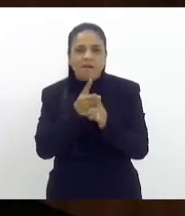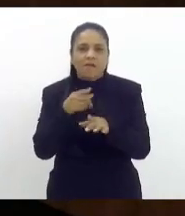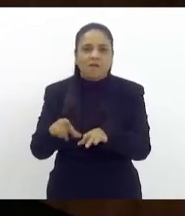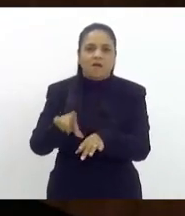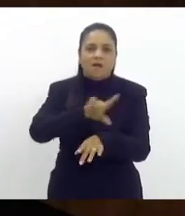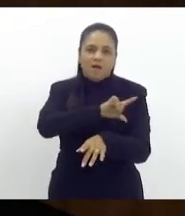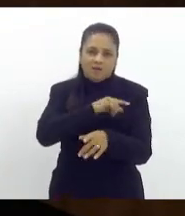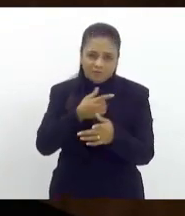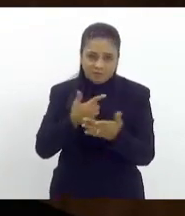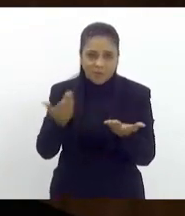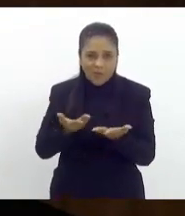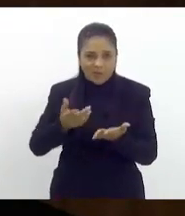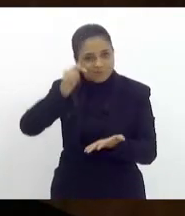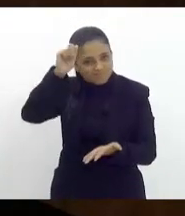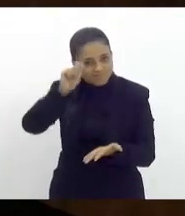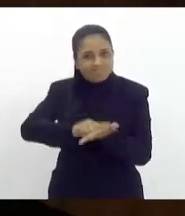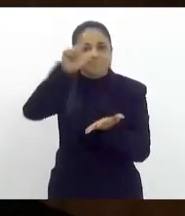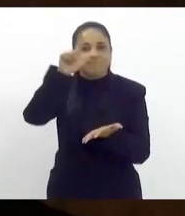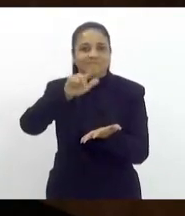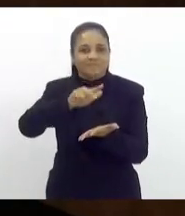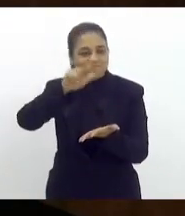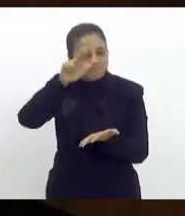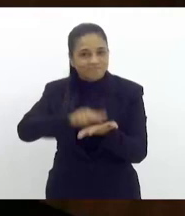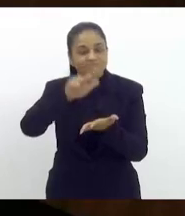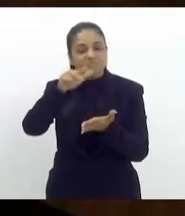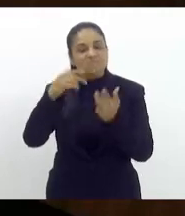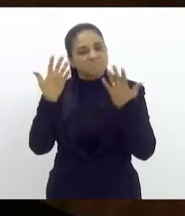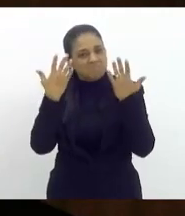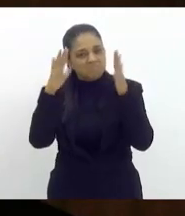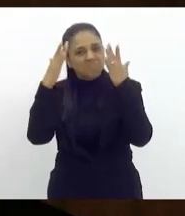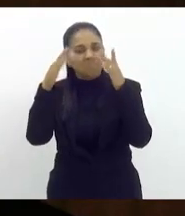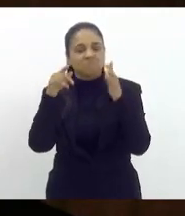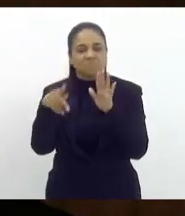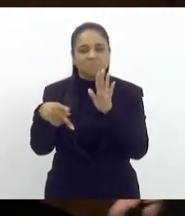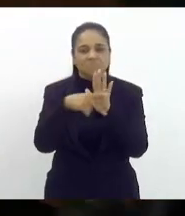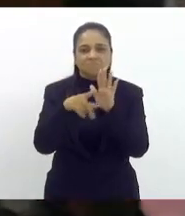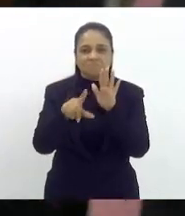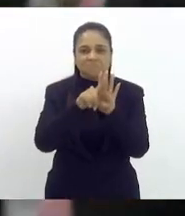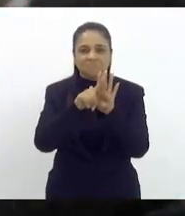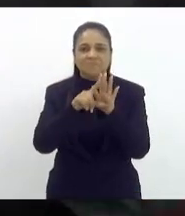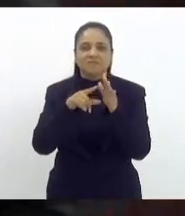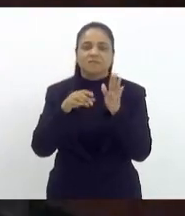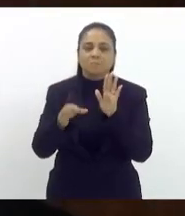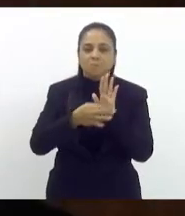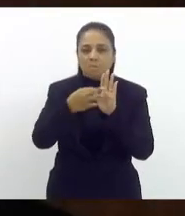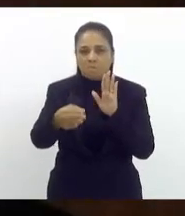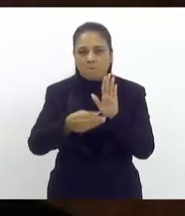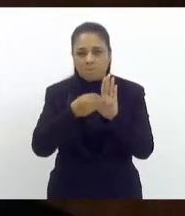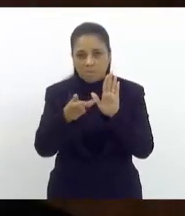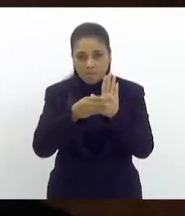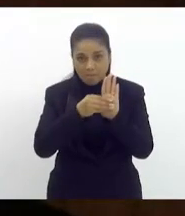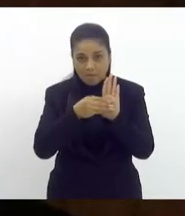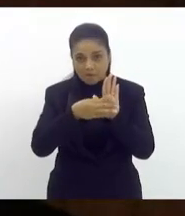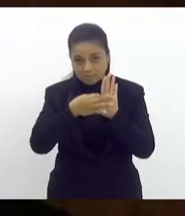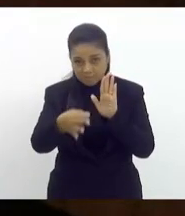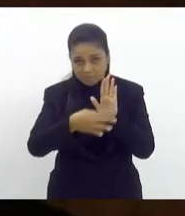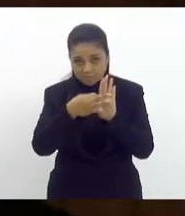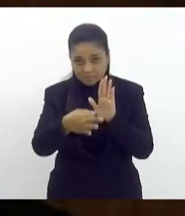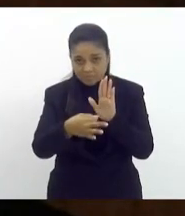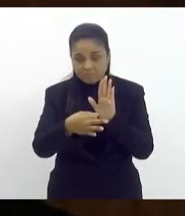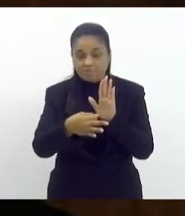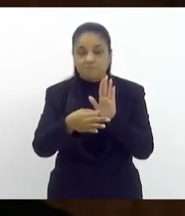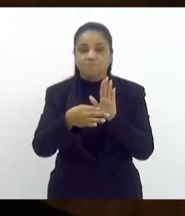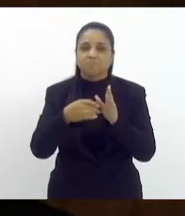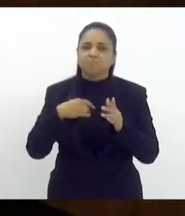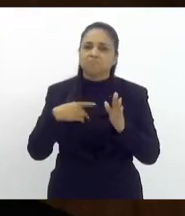apenas aplaudir o seu o seu projeto e o nosso parecer pela comissão de servidores públicos entendendo que